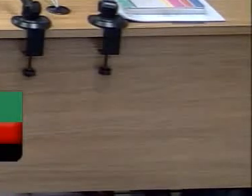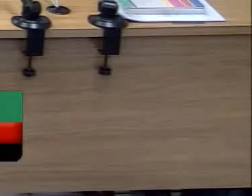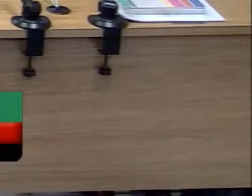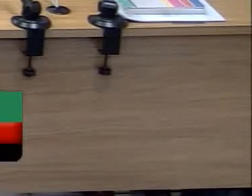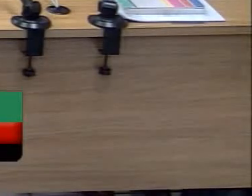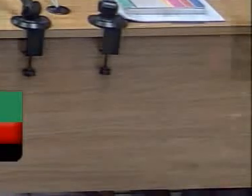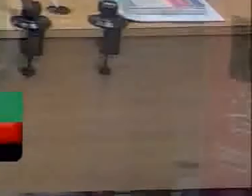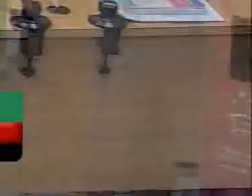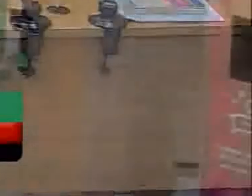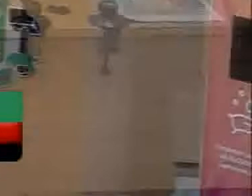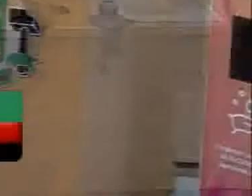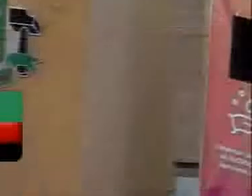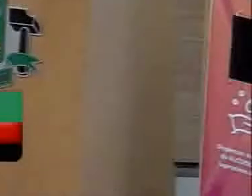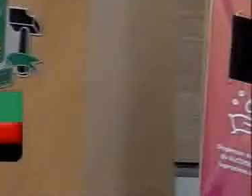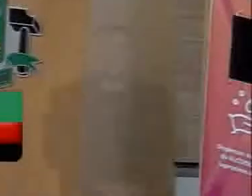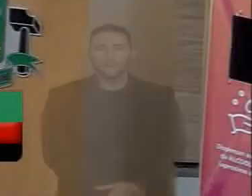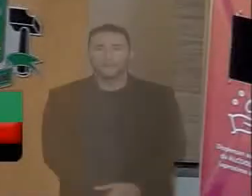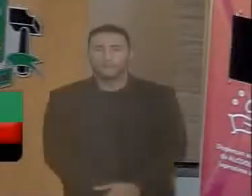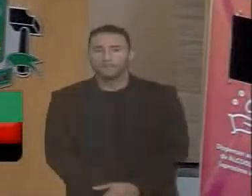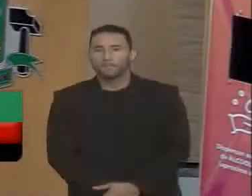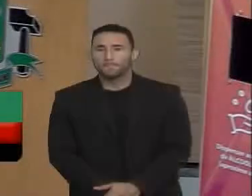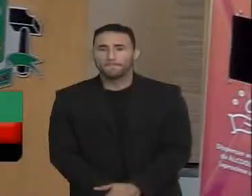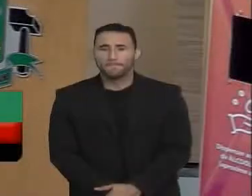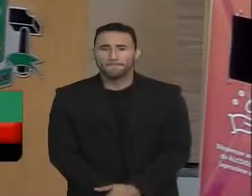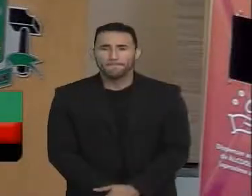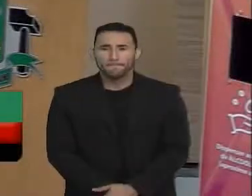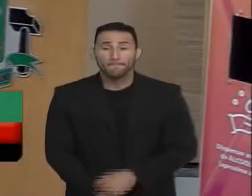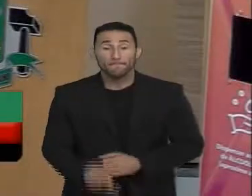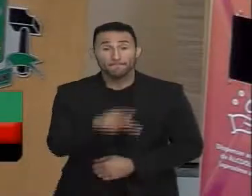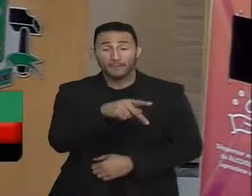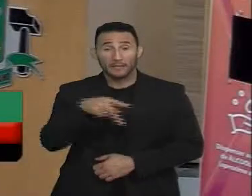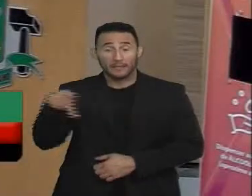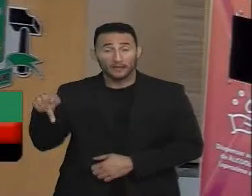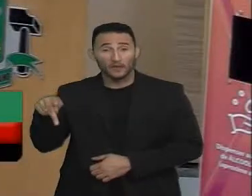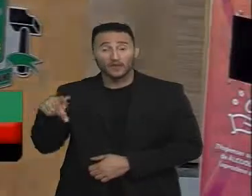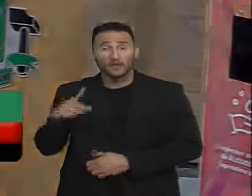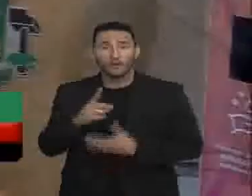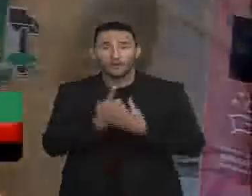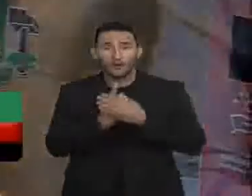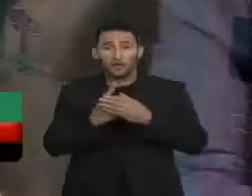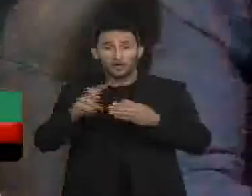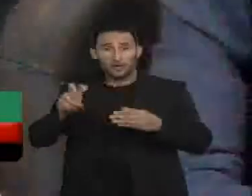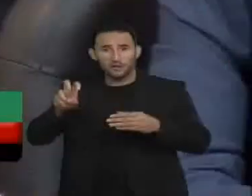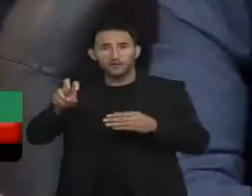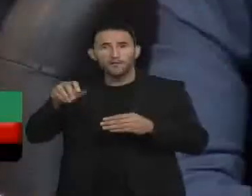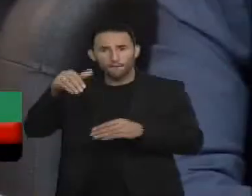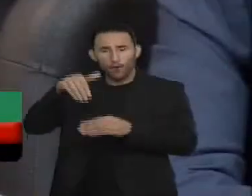Senhor presidente, 15 votos favoráveis e 2 votos contrários.